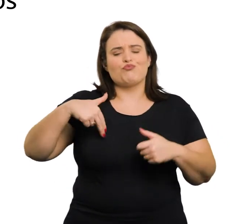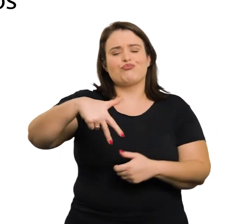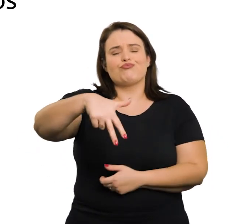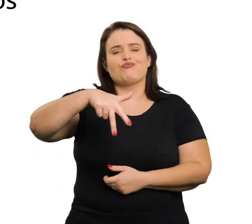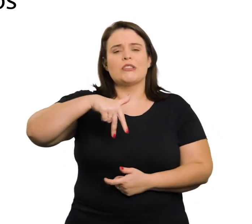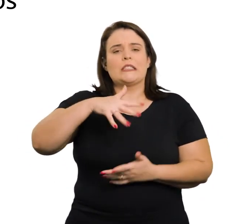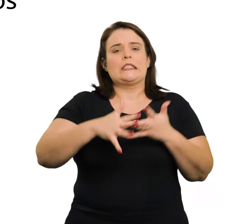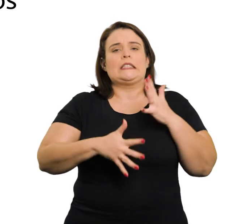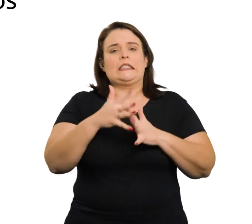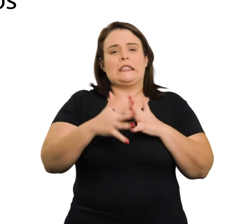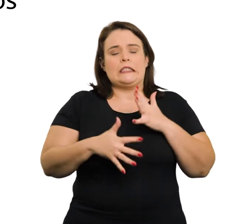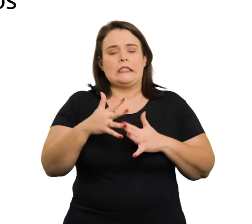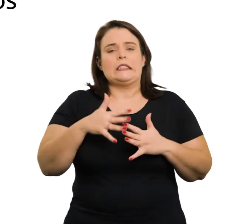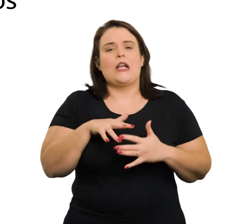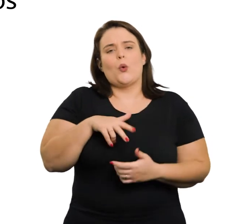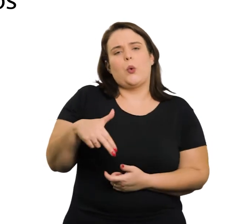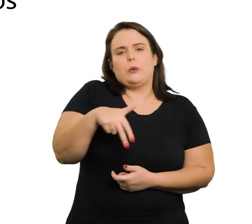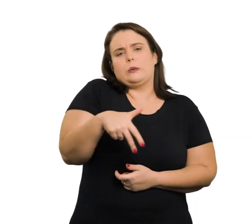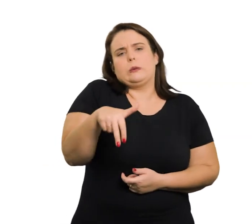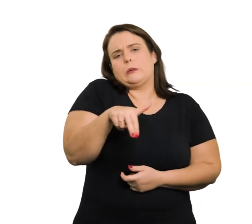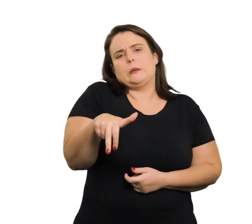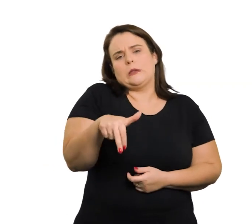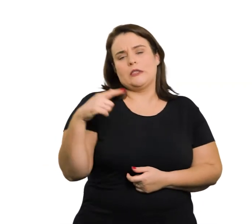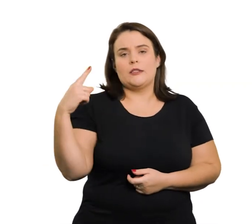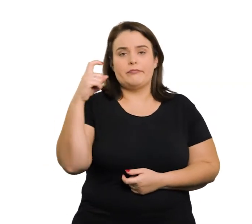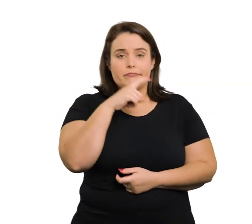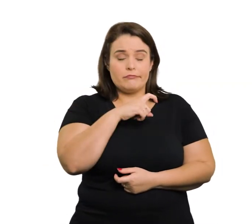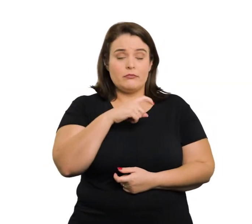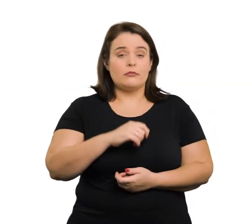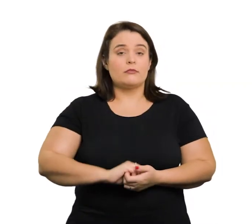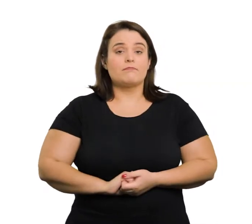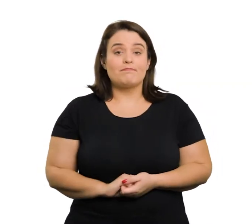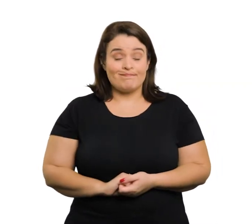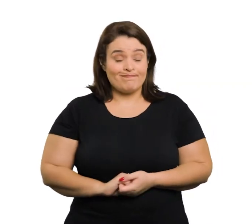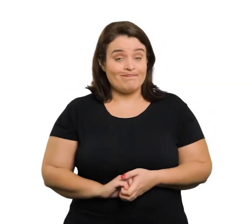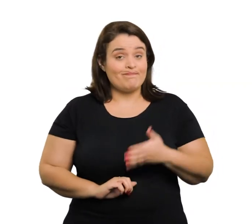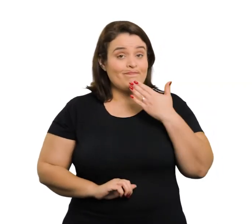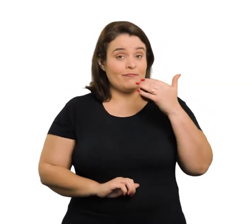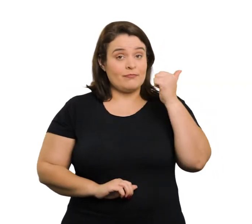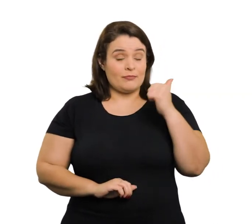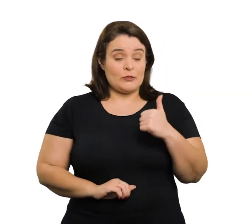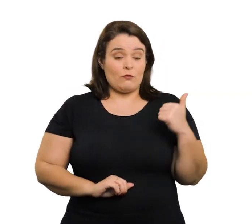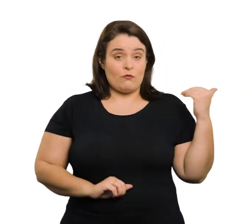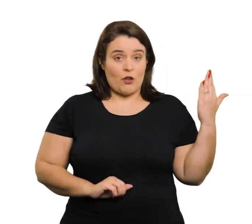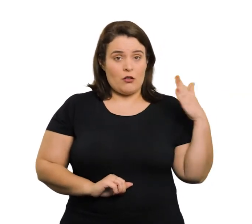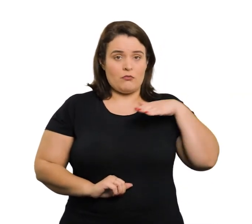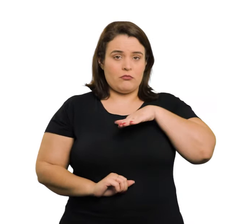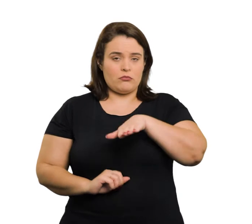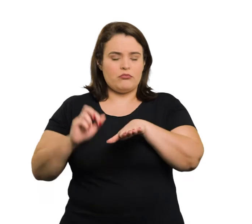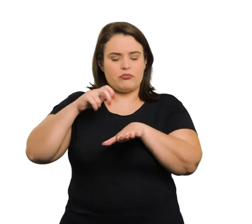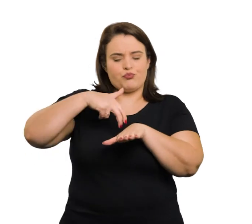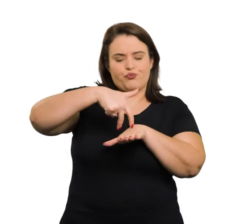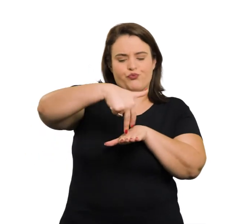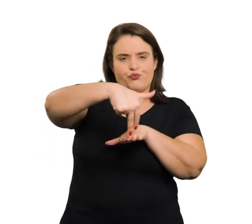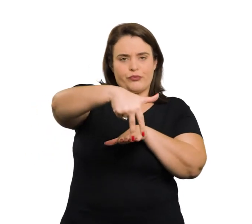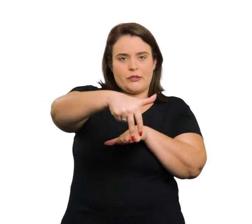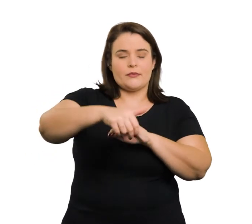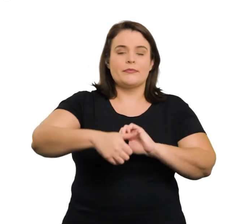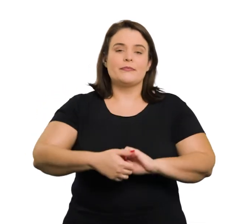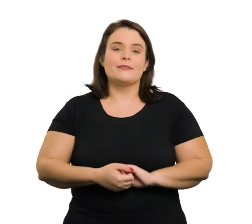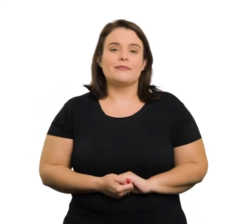e prejudicar o deslocamento de pedestres, preferencialmente localizadas fora da área de caminhamento dos